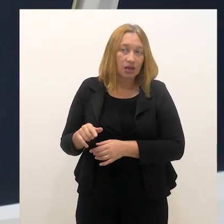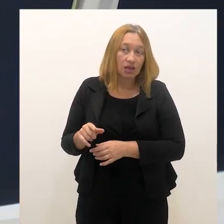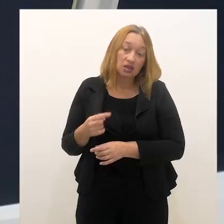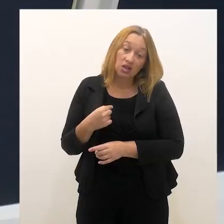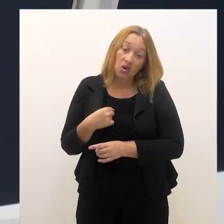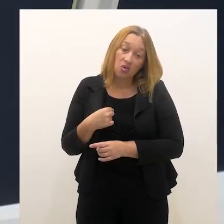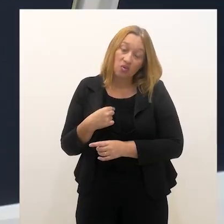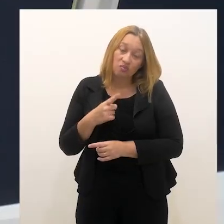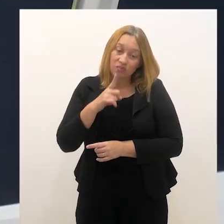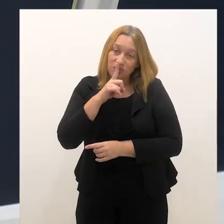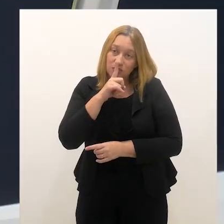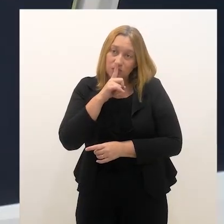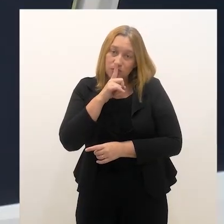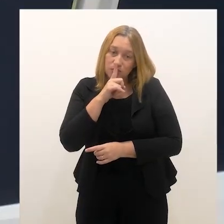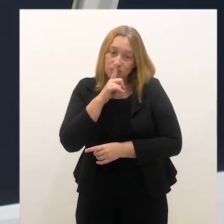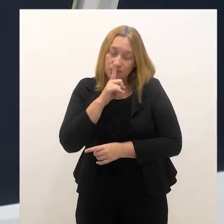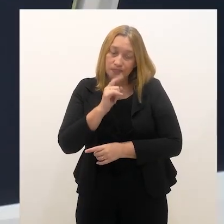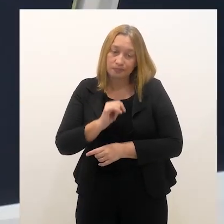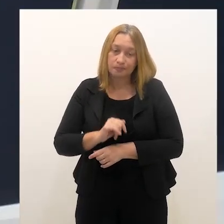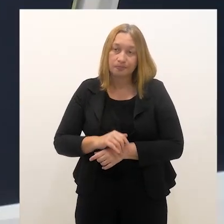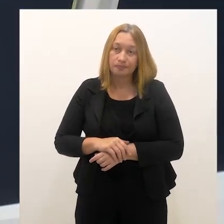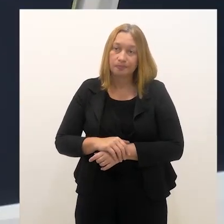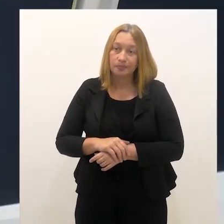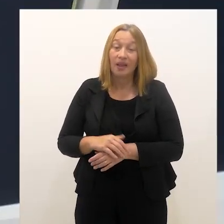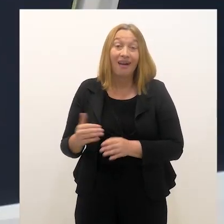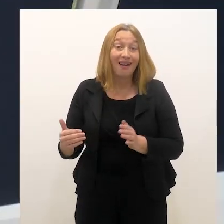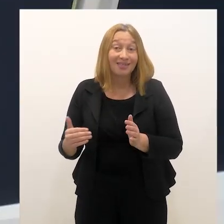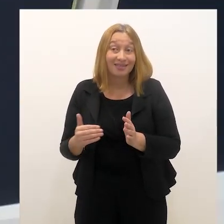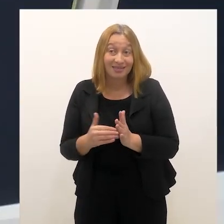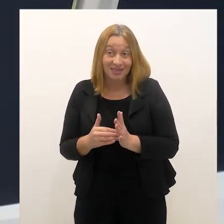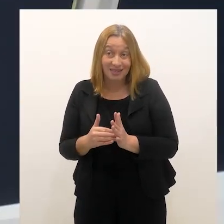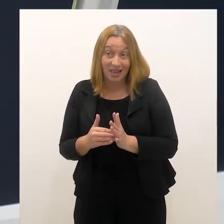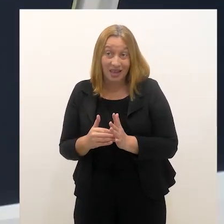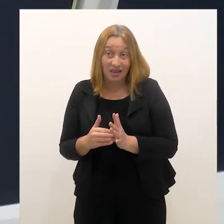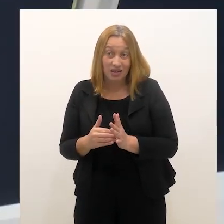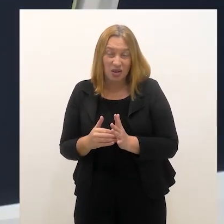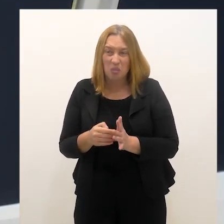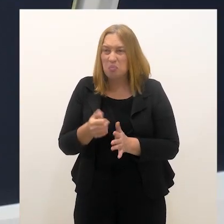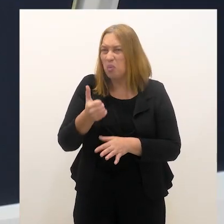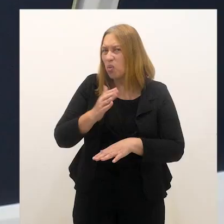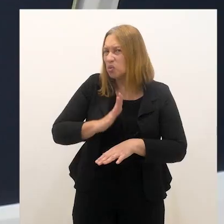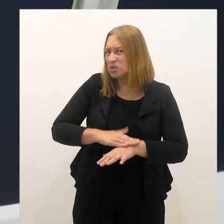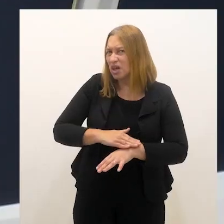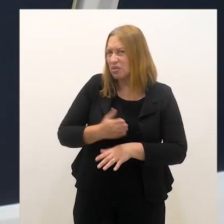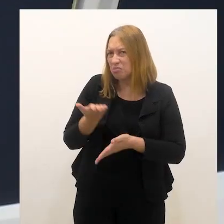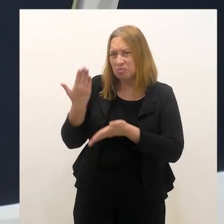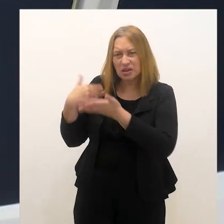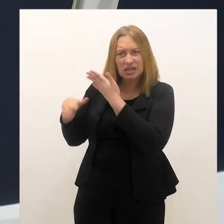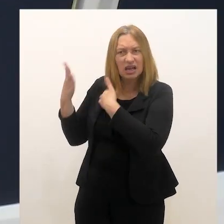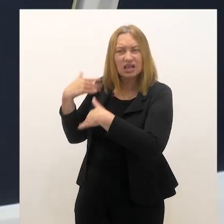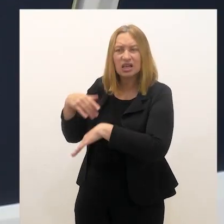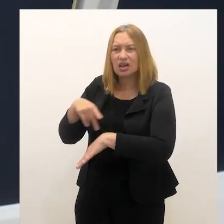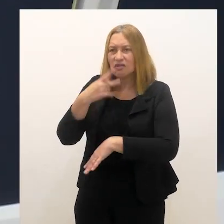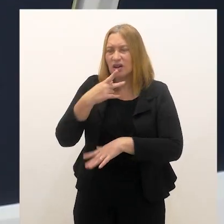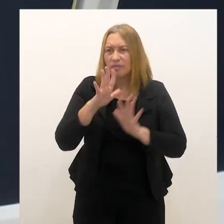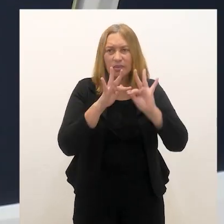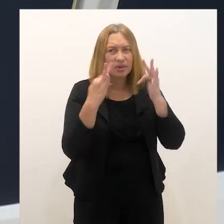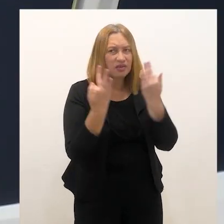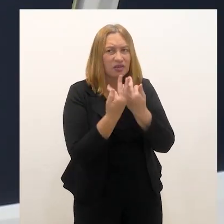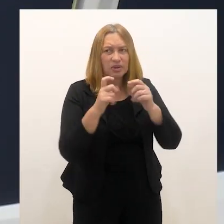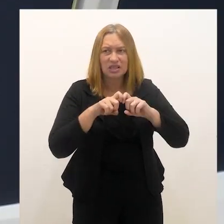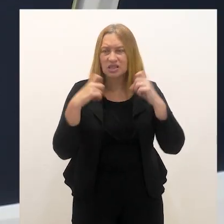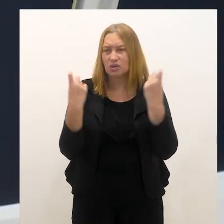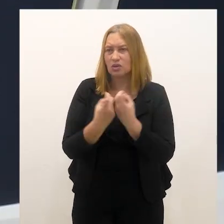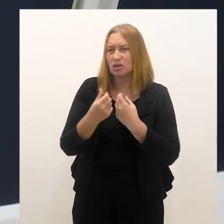reprimiu bastante, até pouquíssimo tempo atrás. Eu contei pra minha família